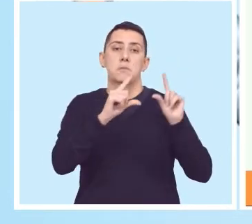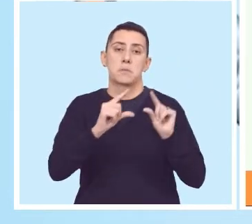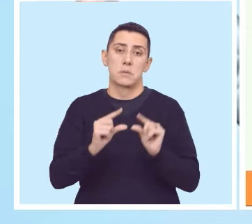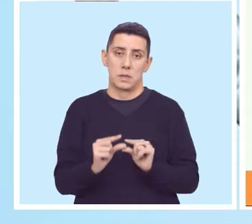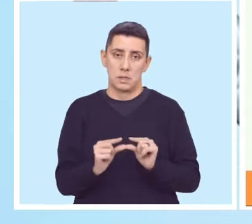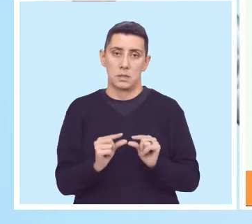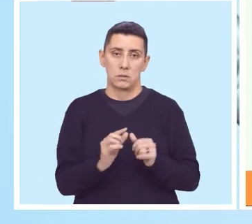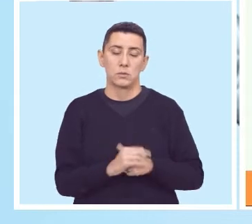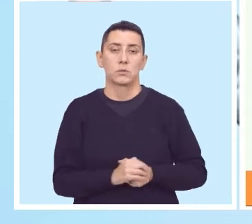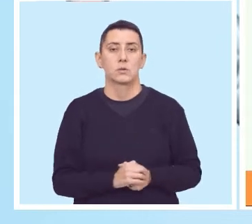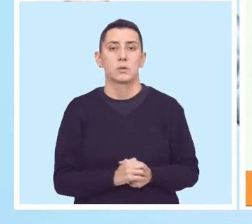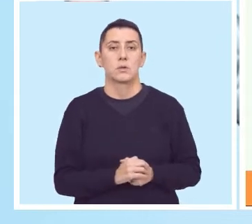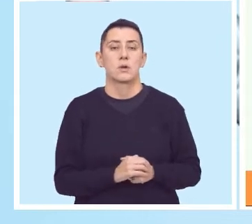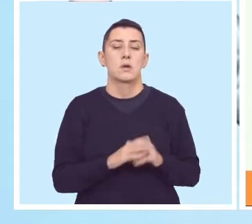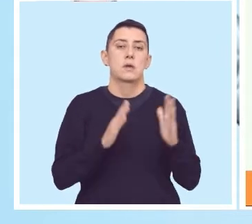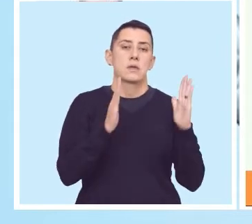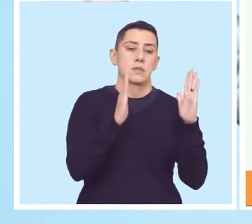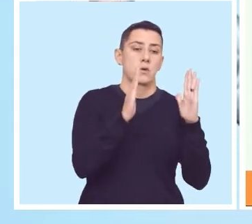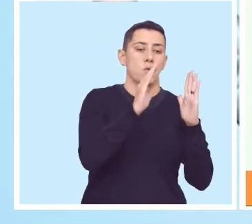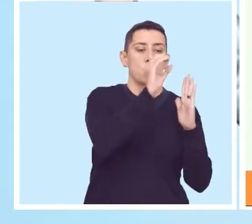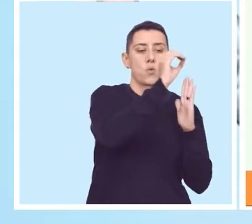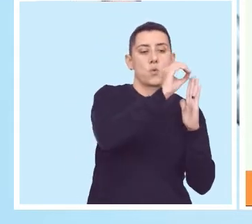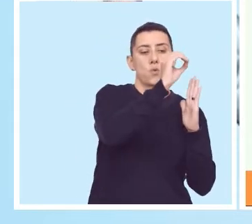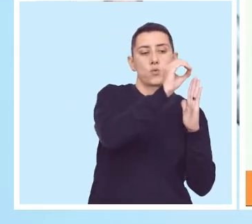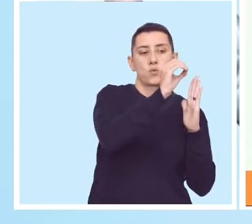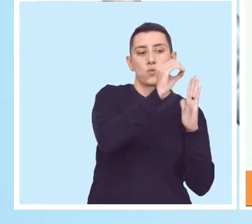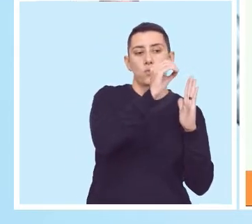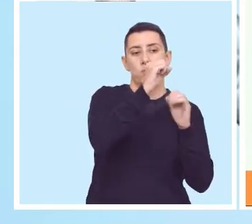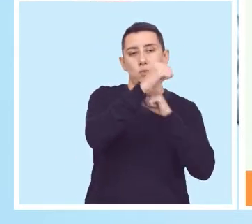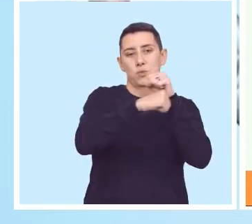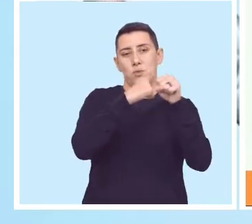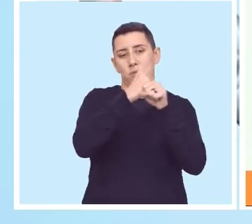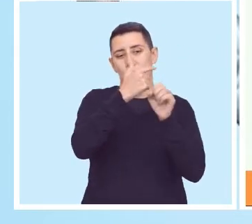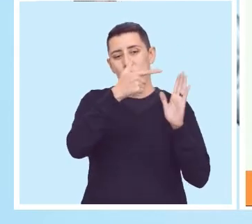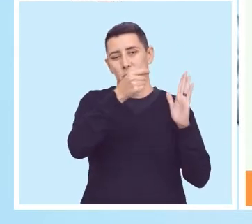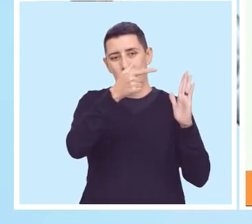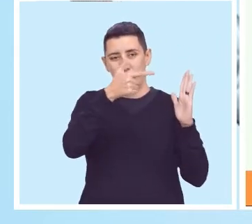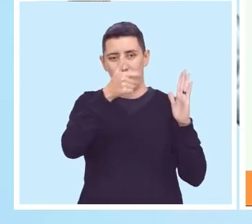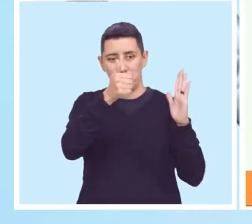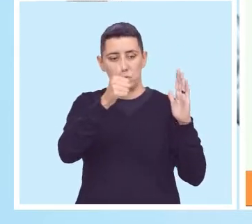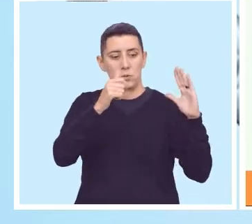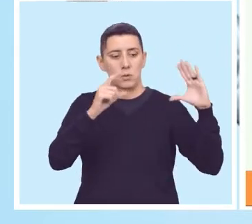nesse período aqui de outubro de 2021, nós tivemos aqui